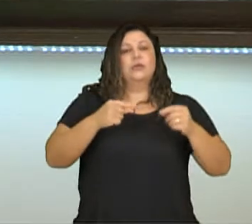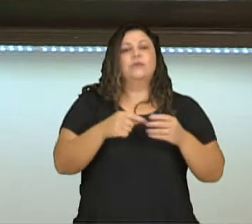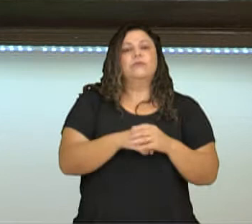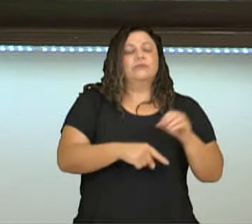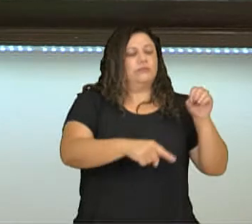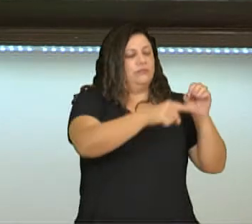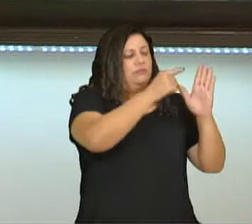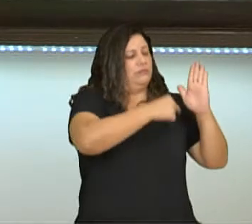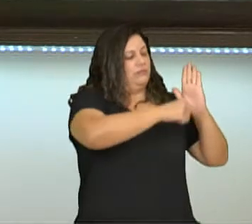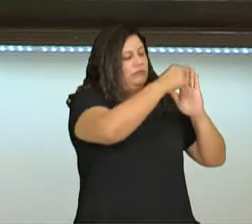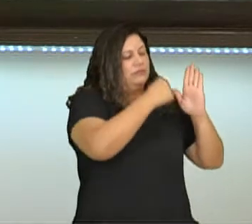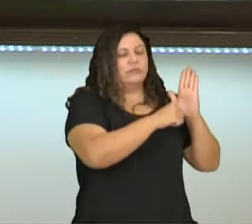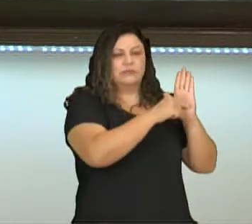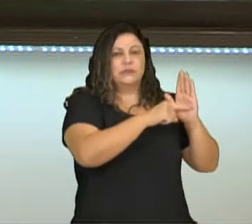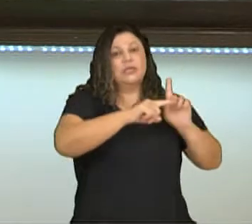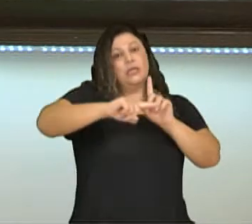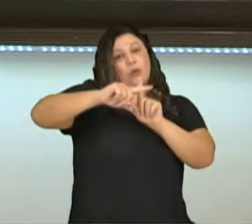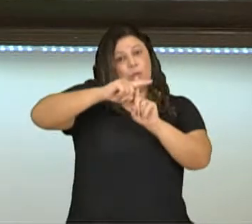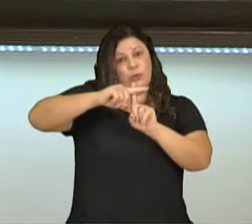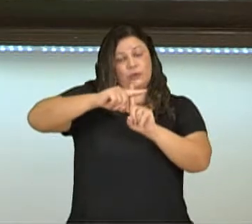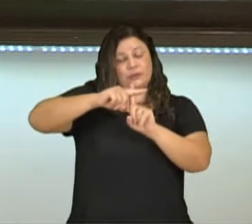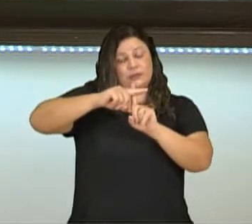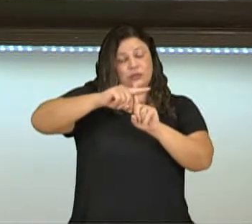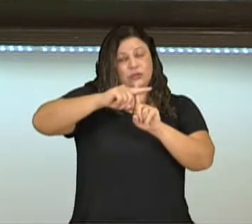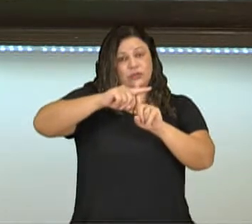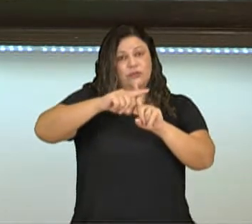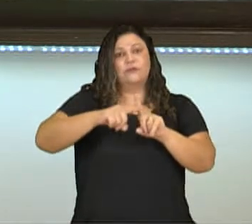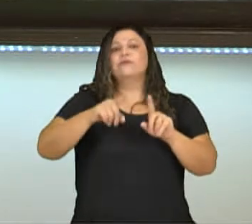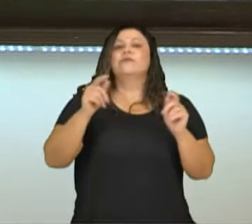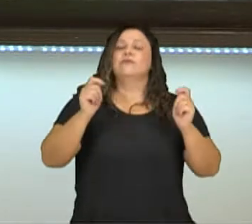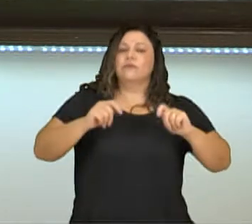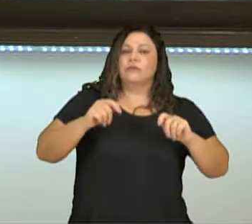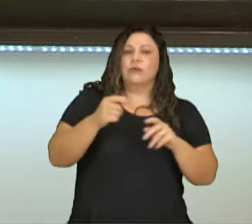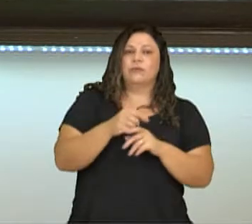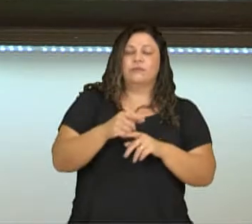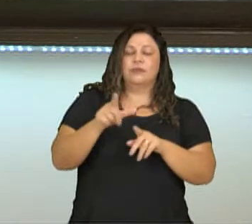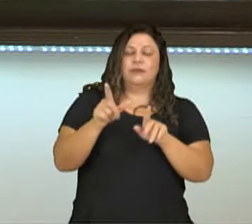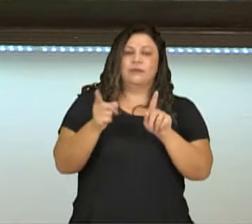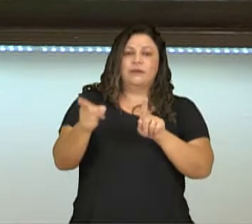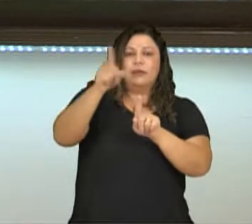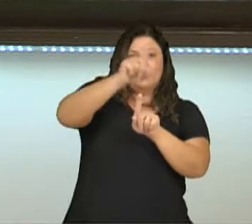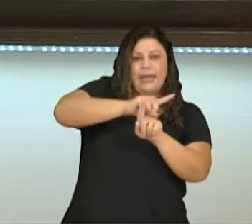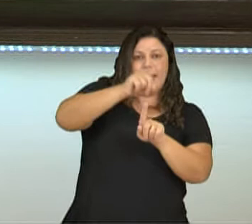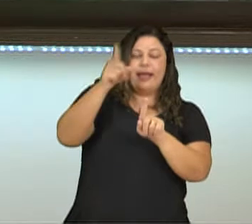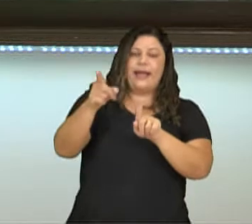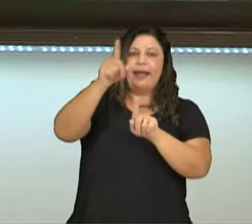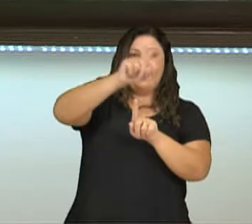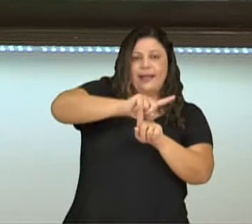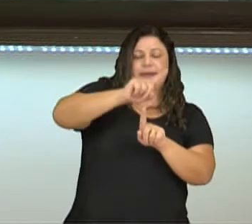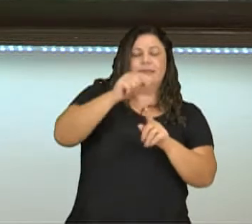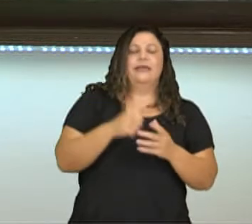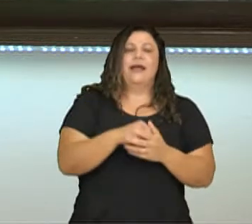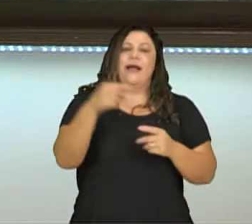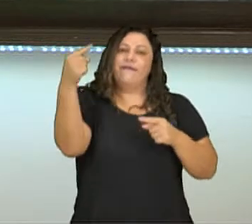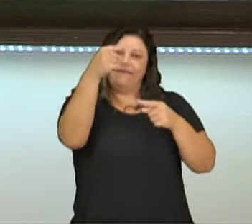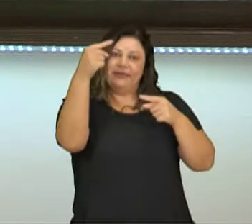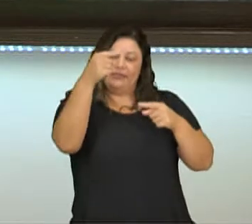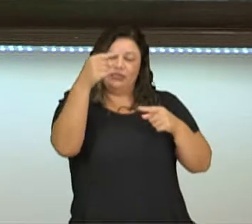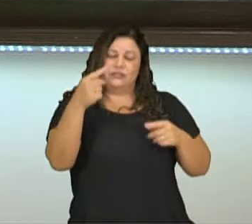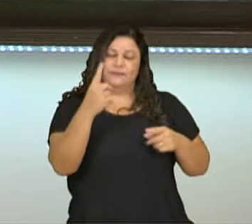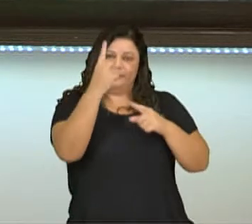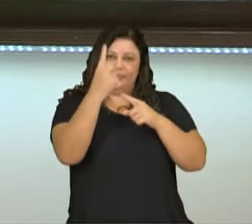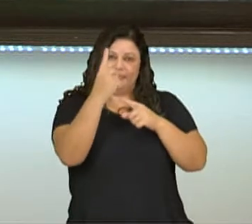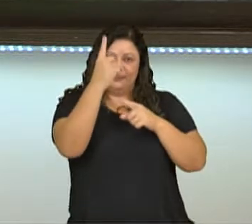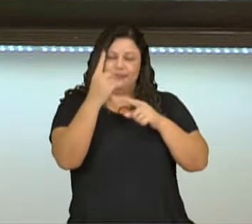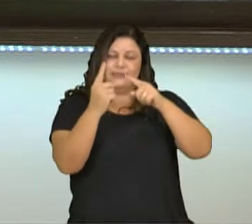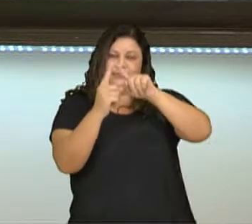trigonométrica tem os ângulos positivos direcionados no sentido anti-horário, por isso que aquela flechinha está com positivo para cima.